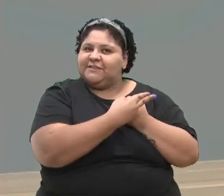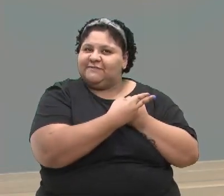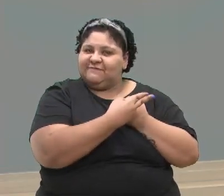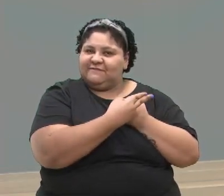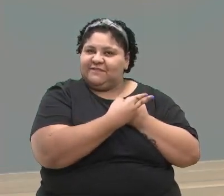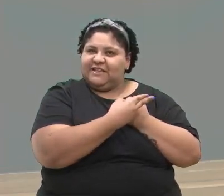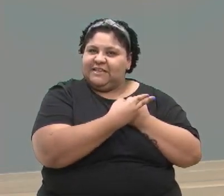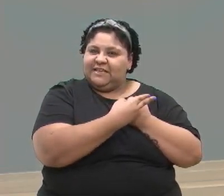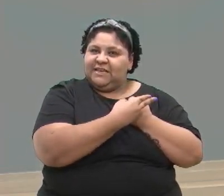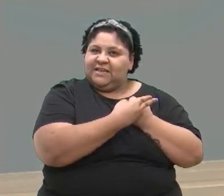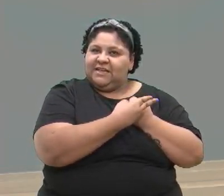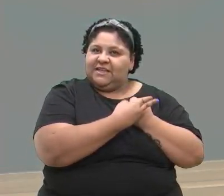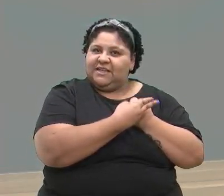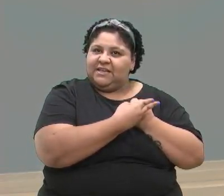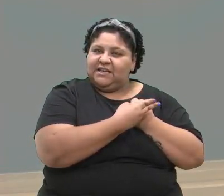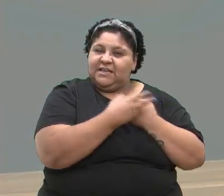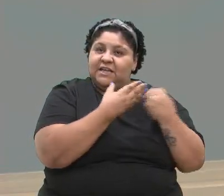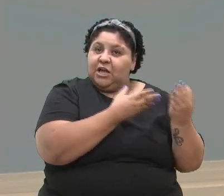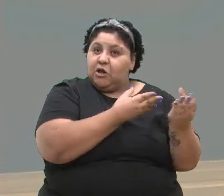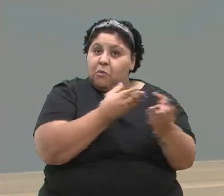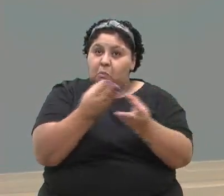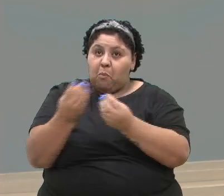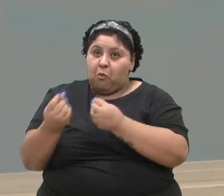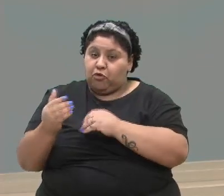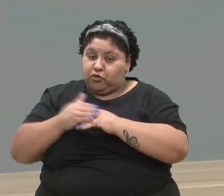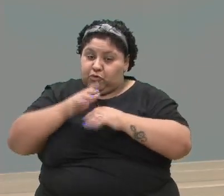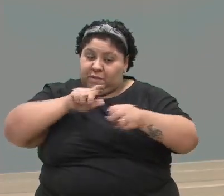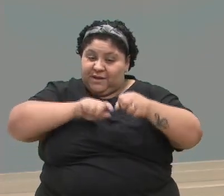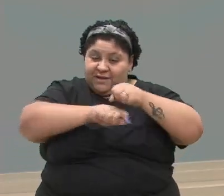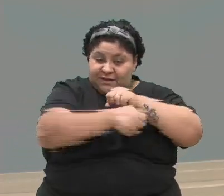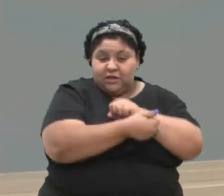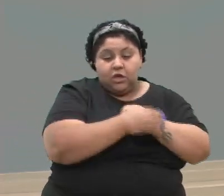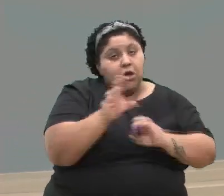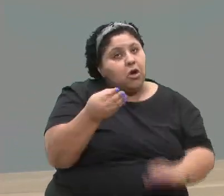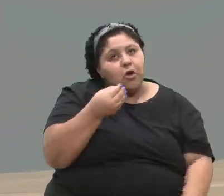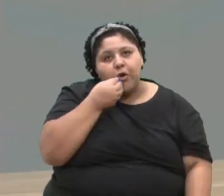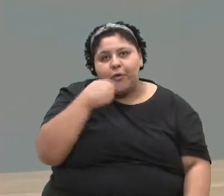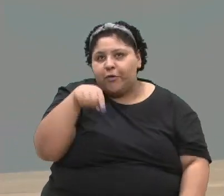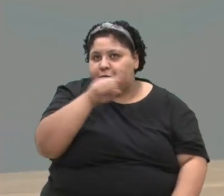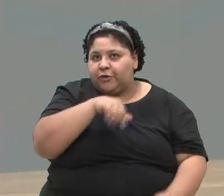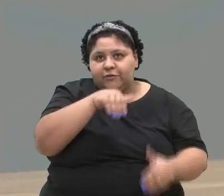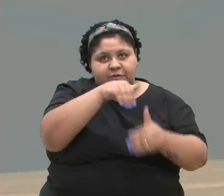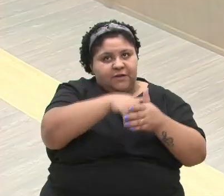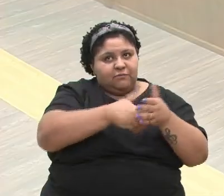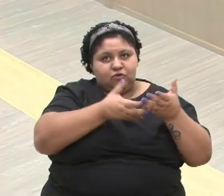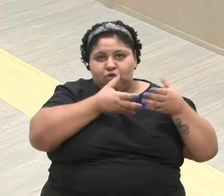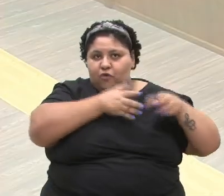de questões quando teve muito mais investimento e, por óbvio, nós votaremos contrário.